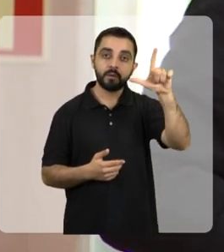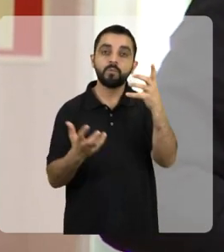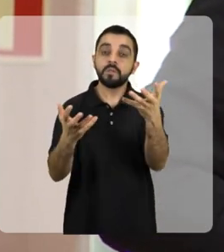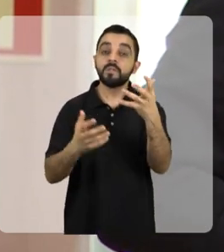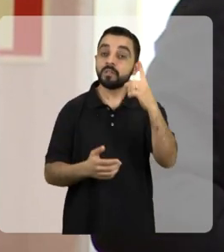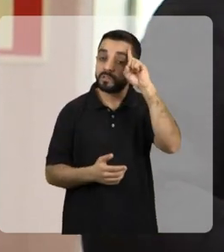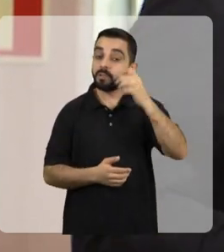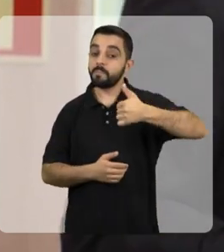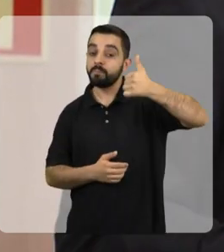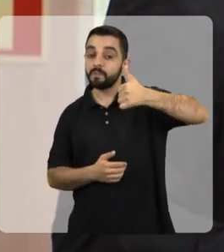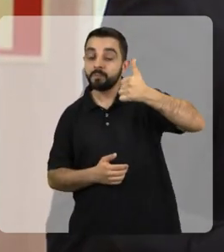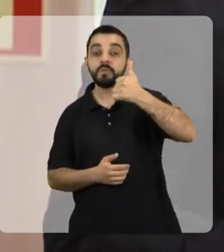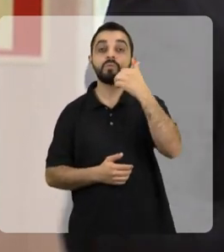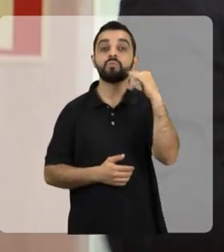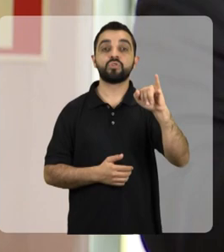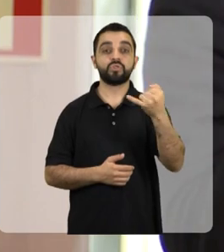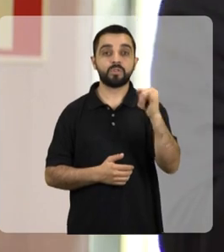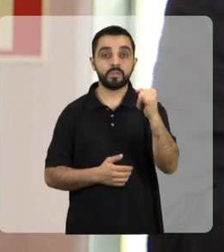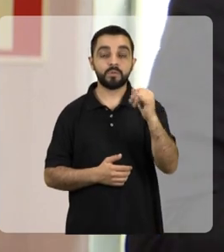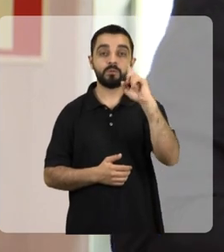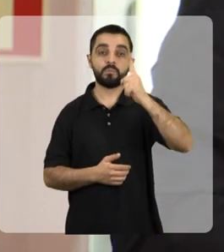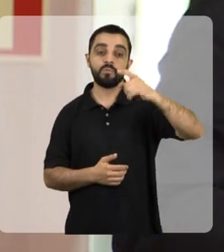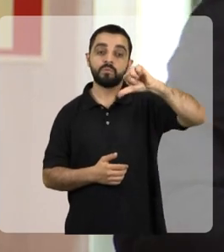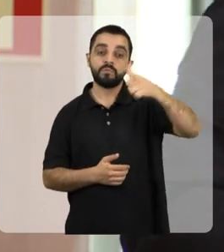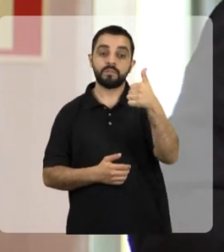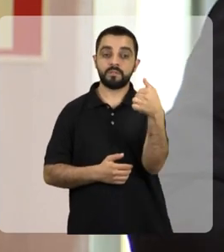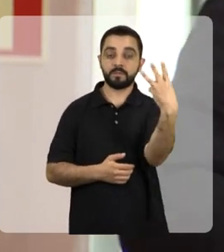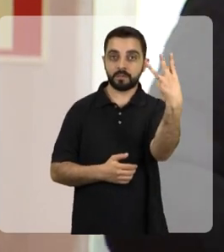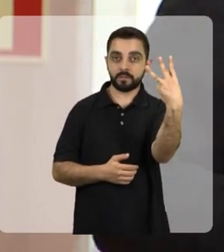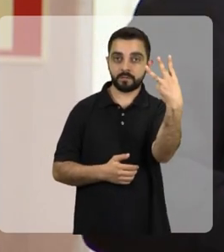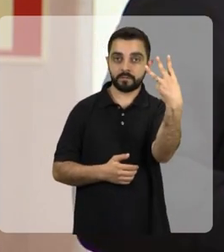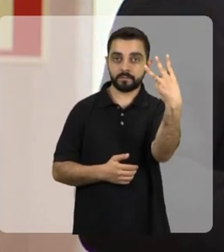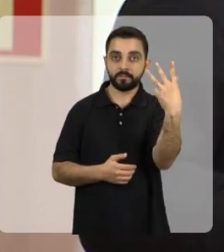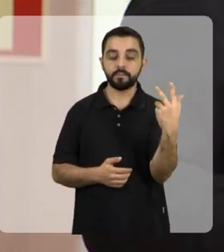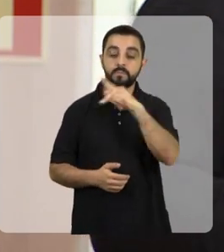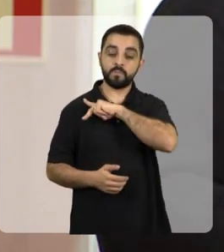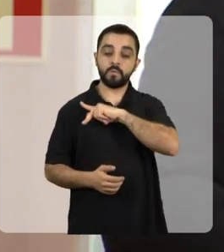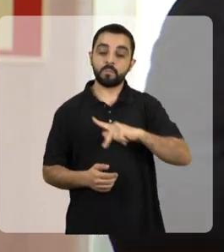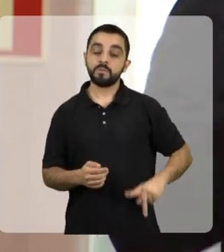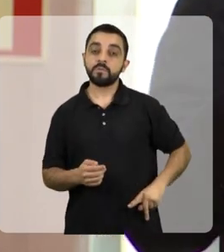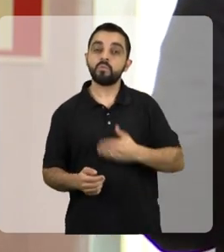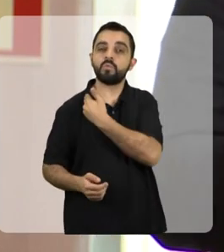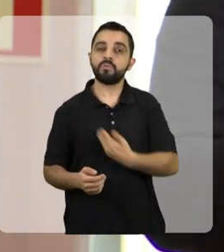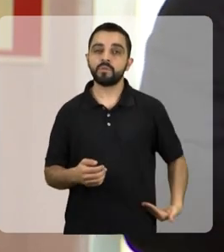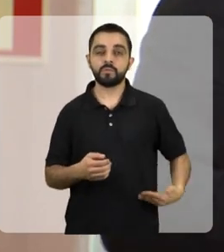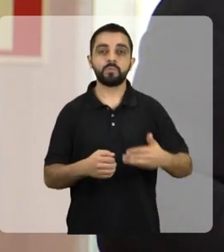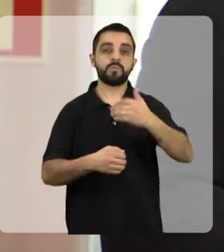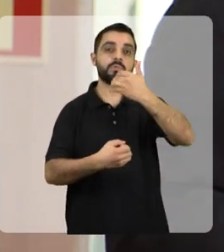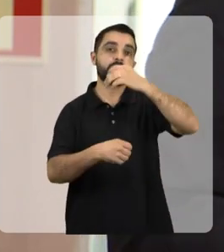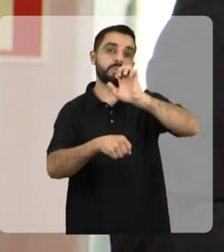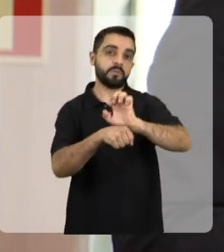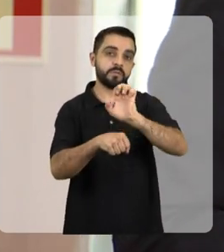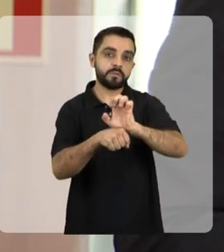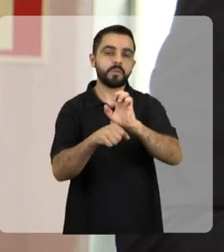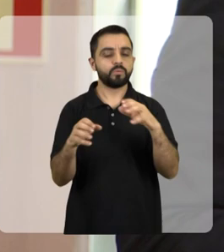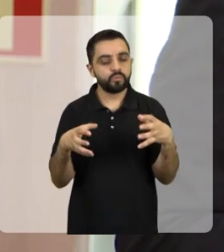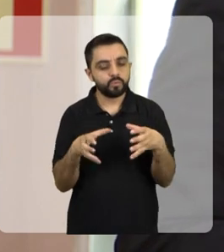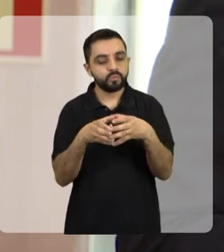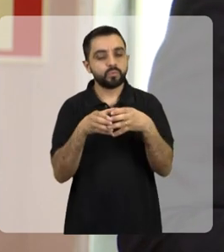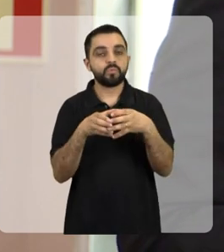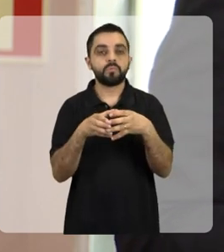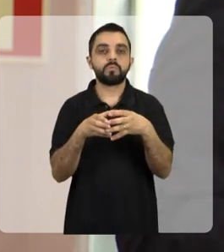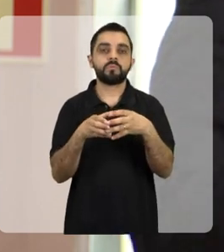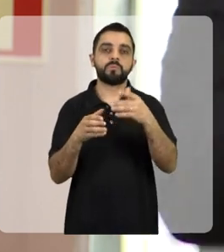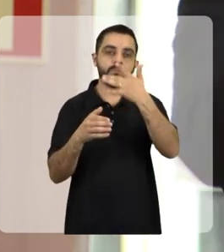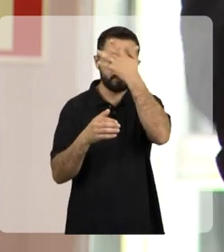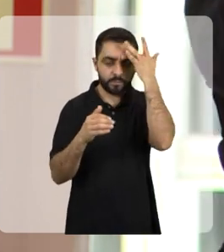de janeiro de 1913. O presidente Carlos Cavalcante, o presidente do Estado, junto com as elites políticas do